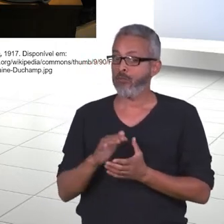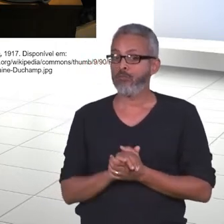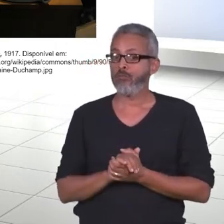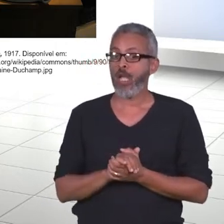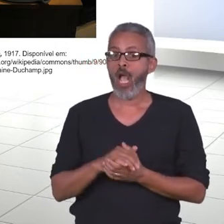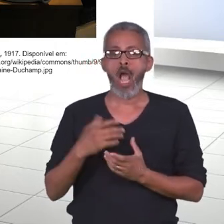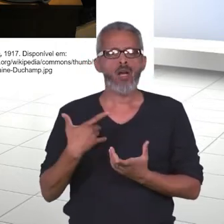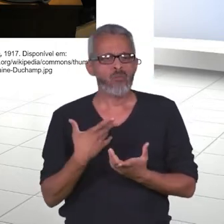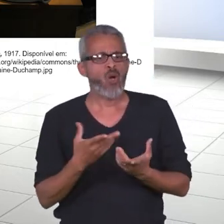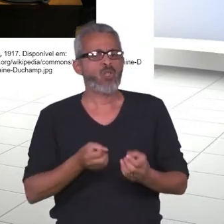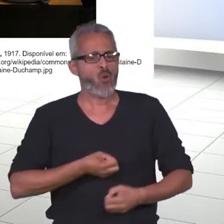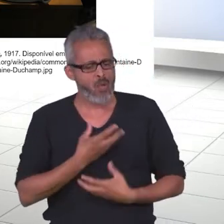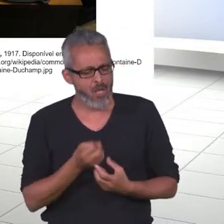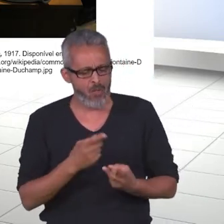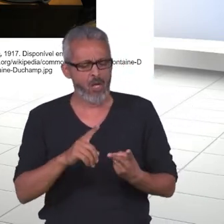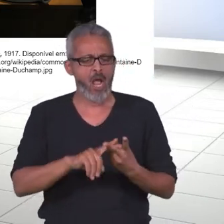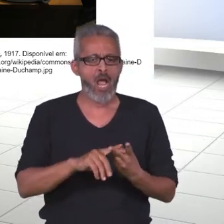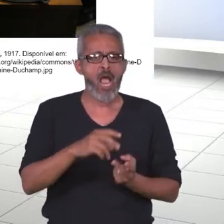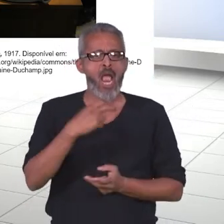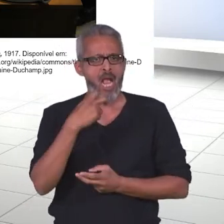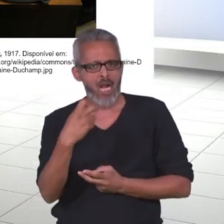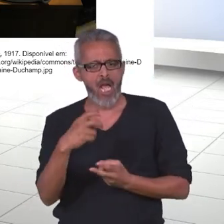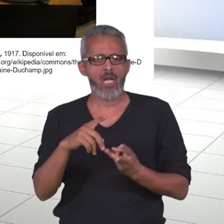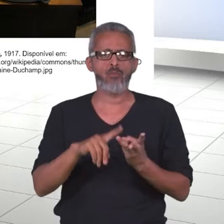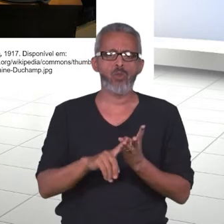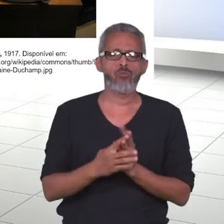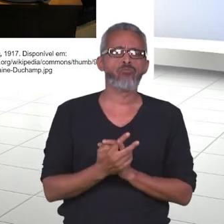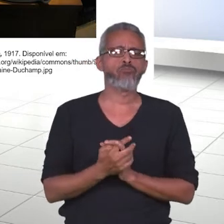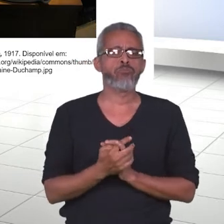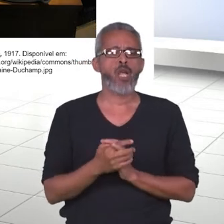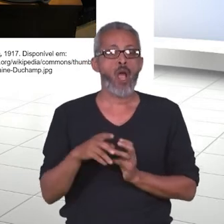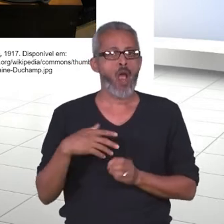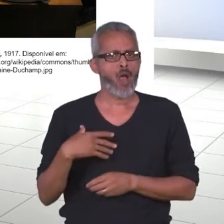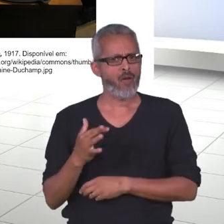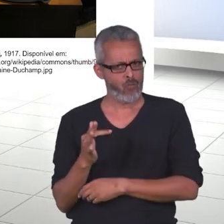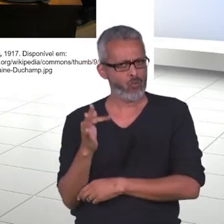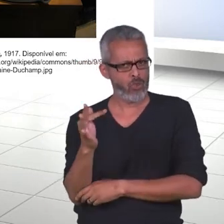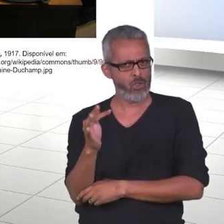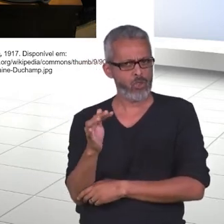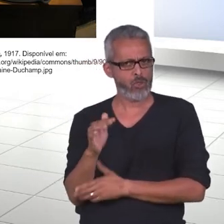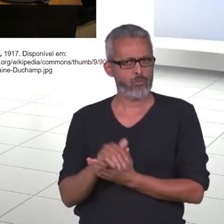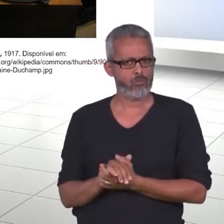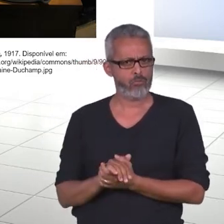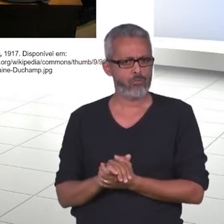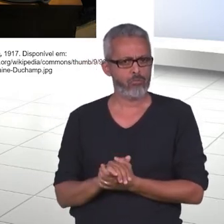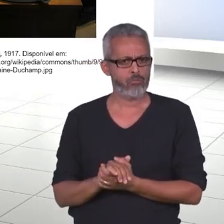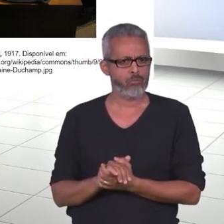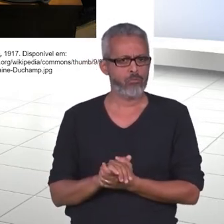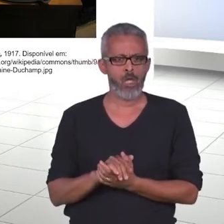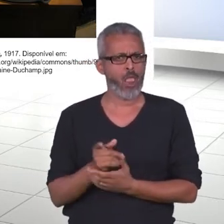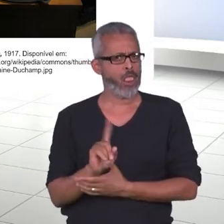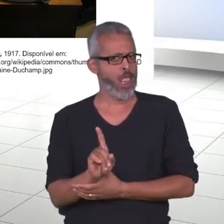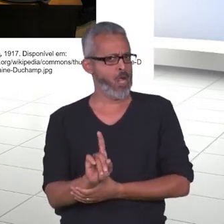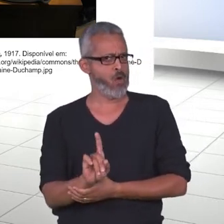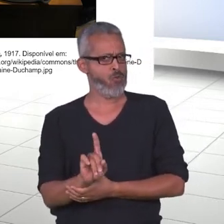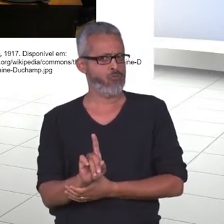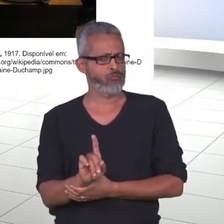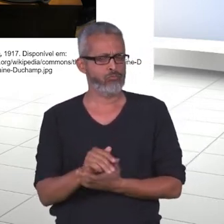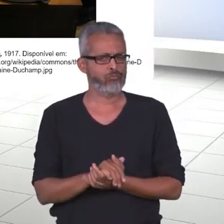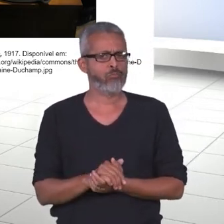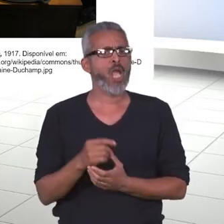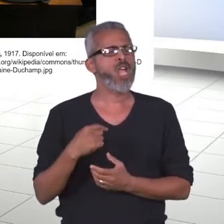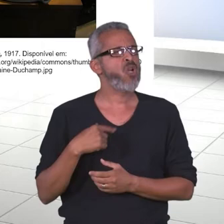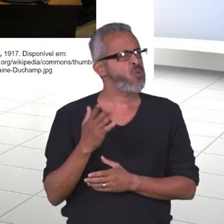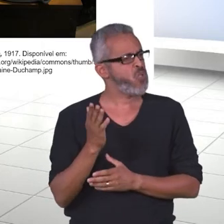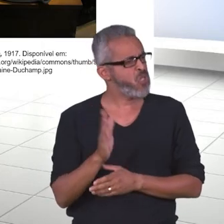como anti-arte. Isso fica claro quando eles, por exemplo, pegam um mictório,